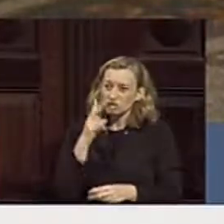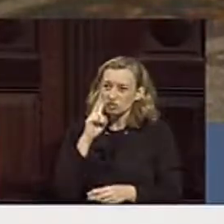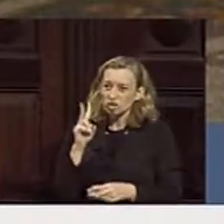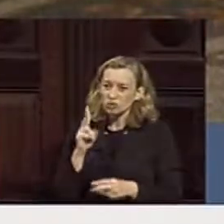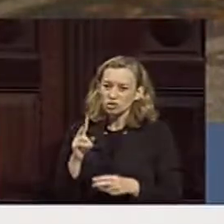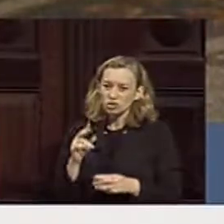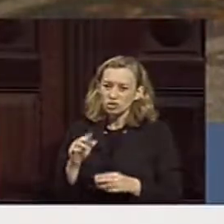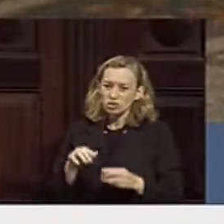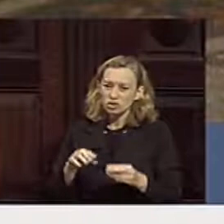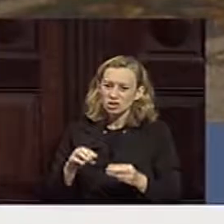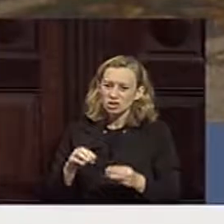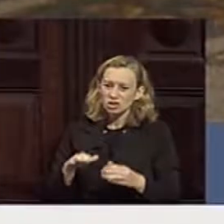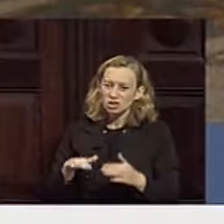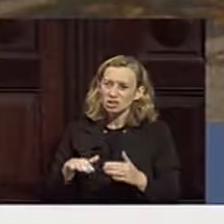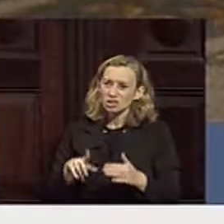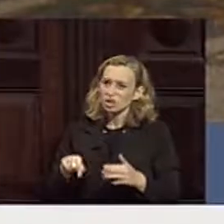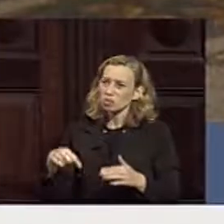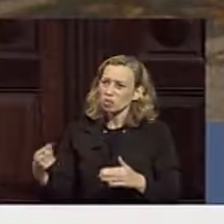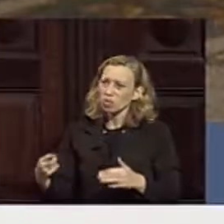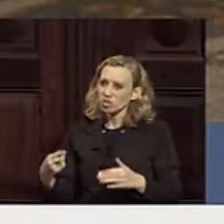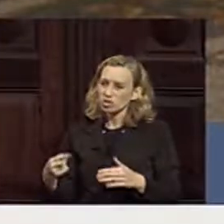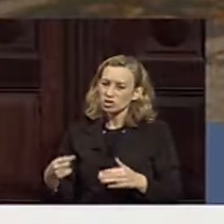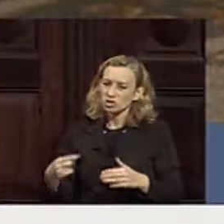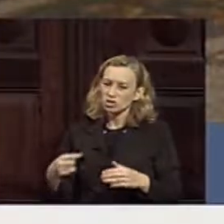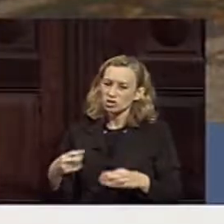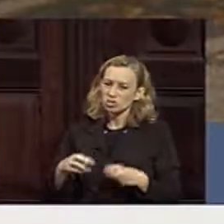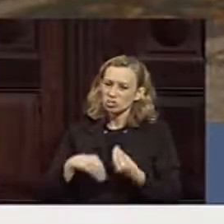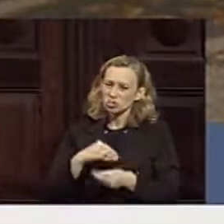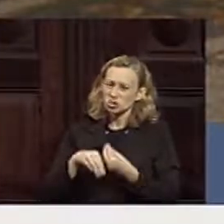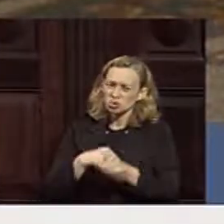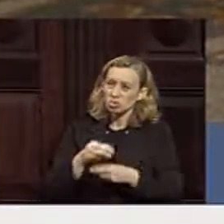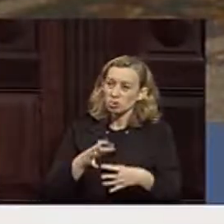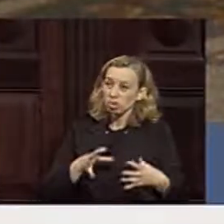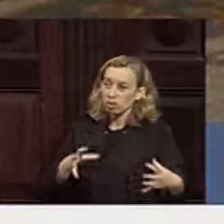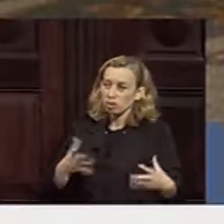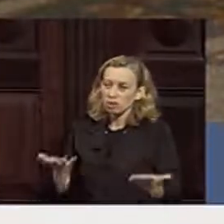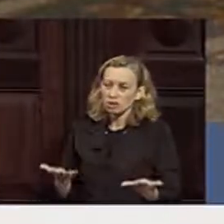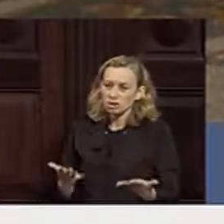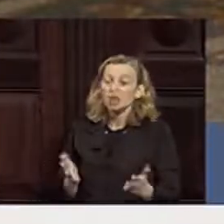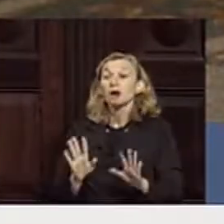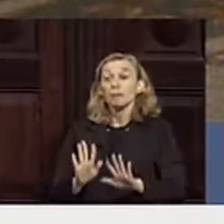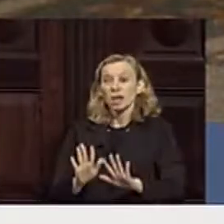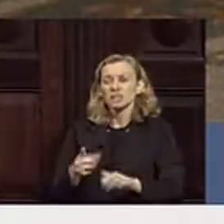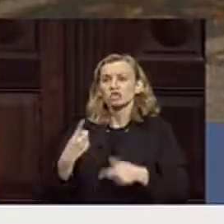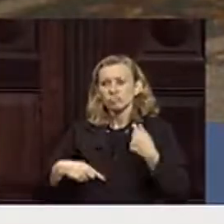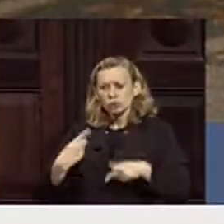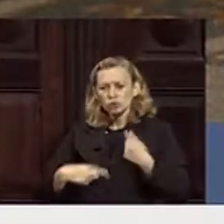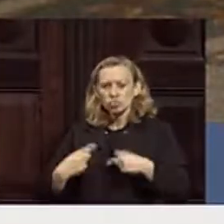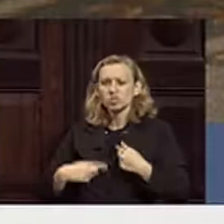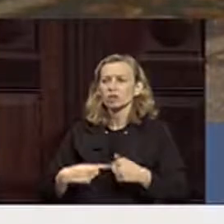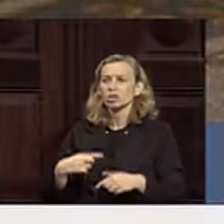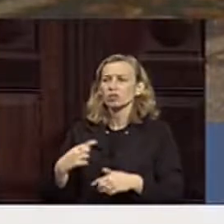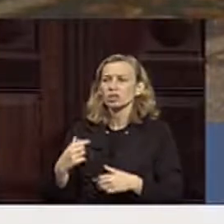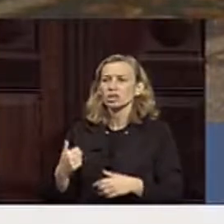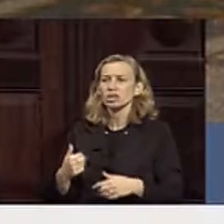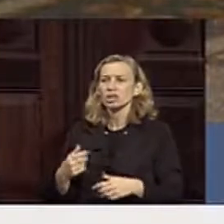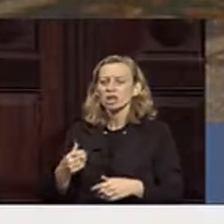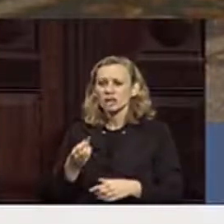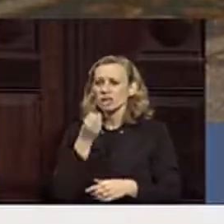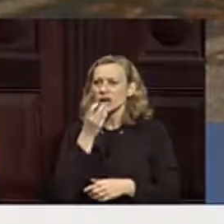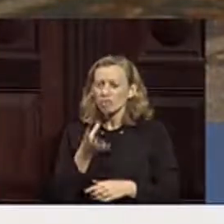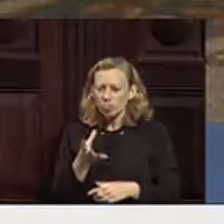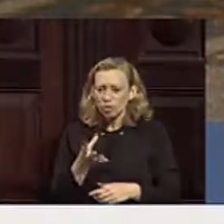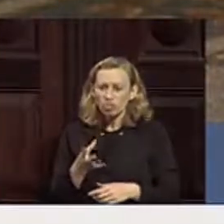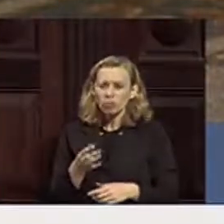transformou aqueles que precisam de uma internação pública. Mas é um debate que eu confesso a Vossa Excelência que merece um pouco mais de aprofundamento,